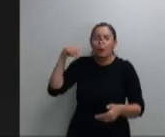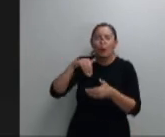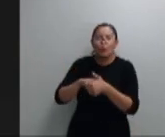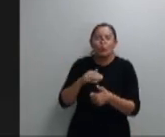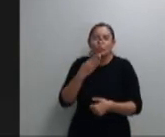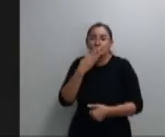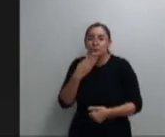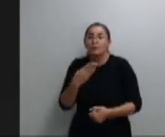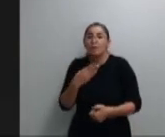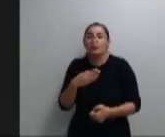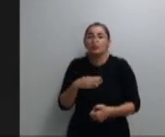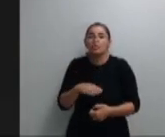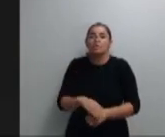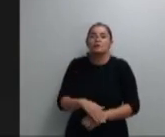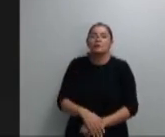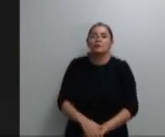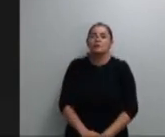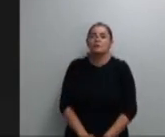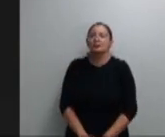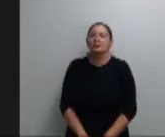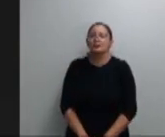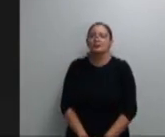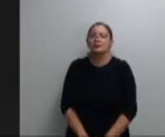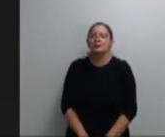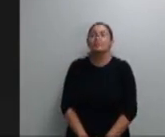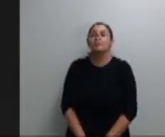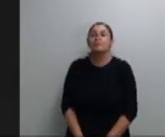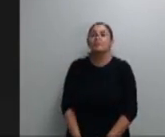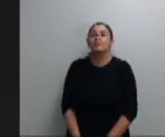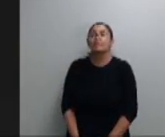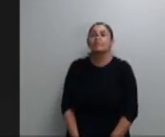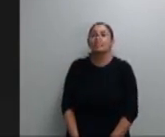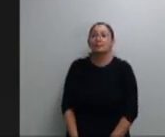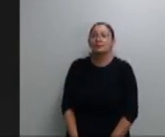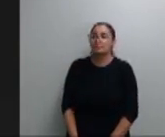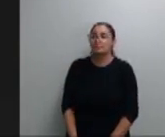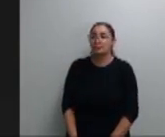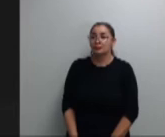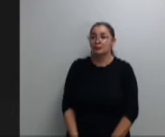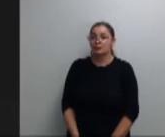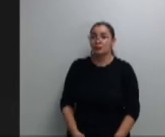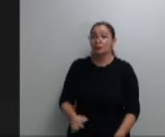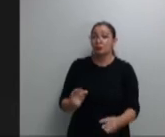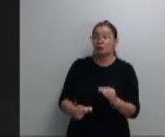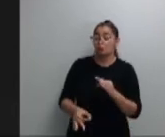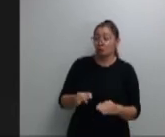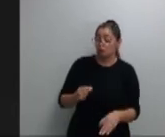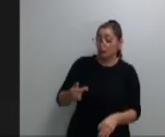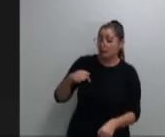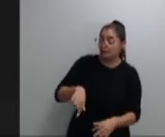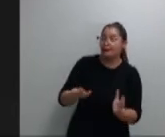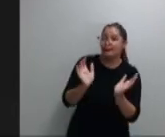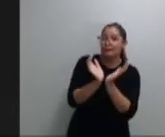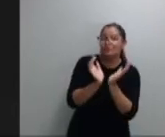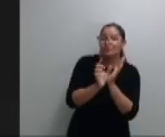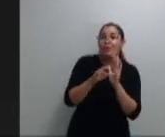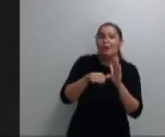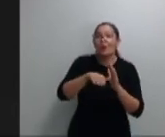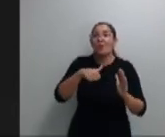ministro pelo saudoso ministro Teori Zavascki num julgamento aqui da nossa turma no RESP